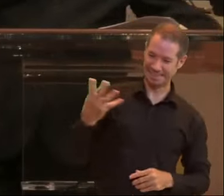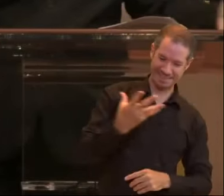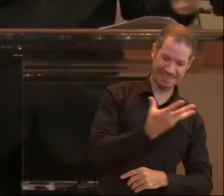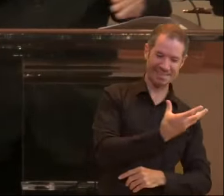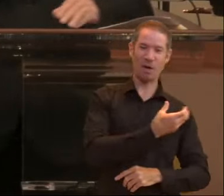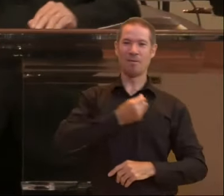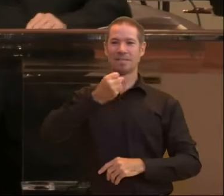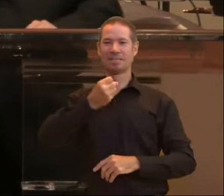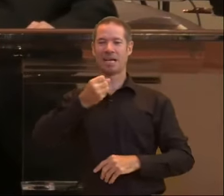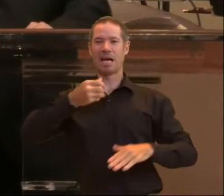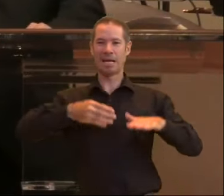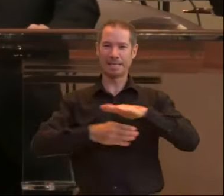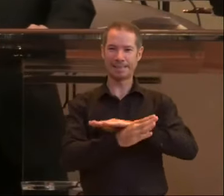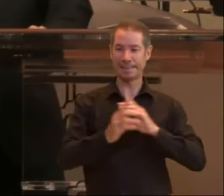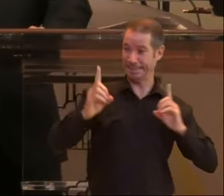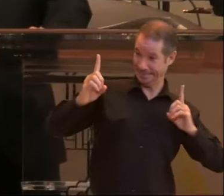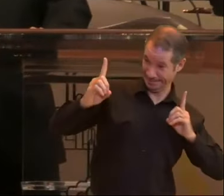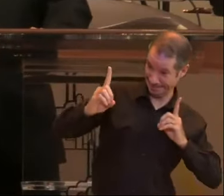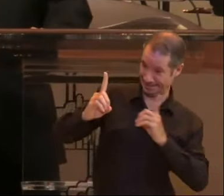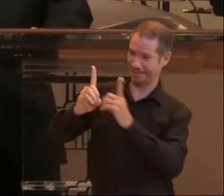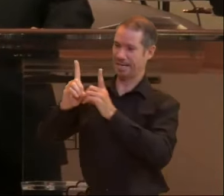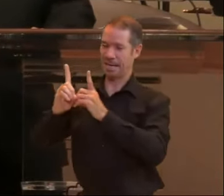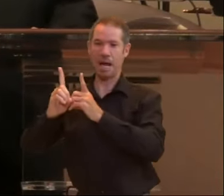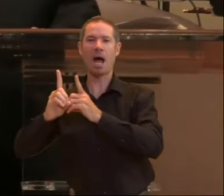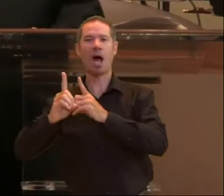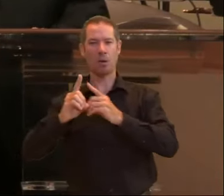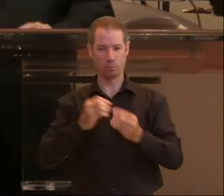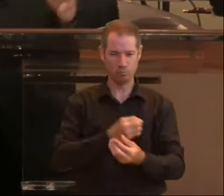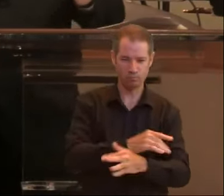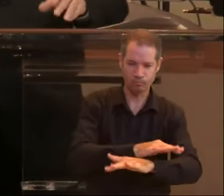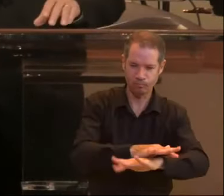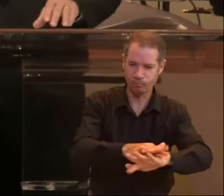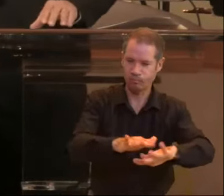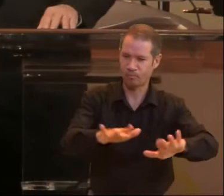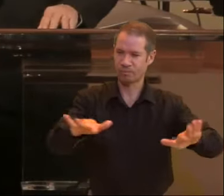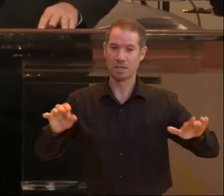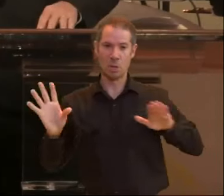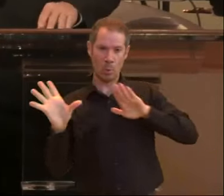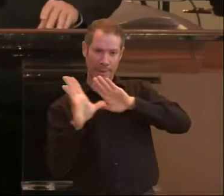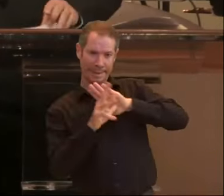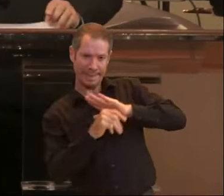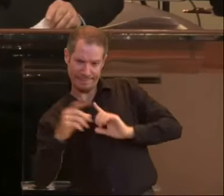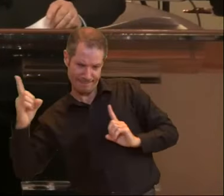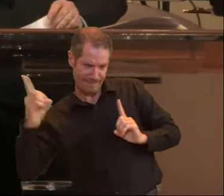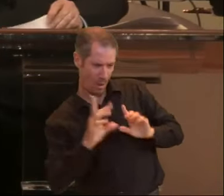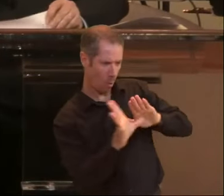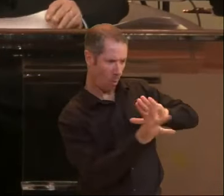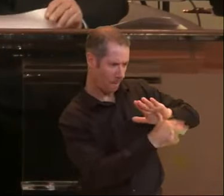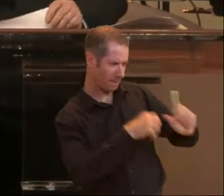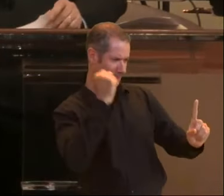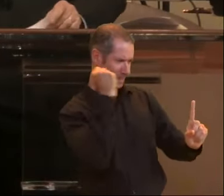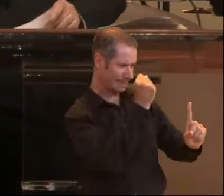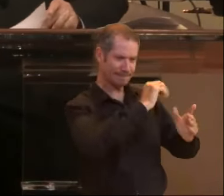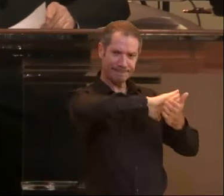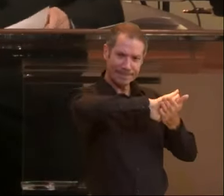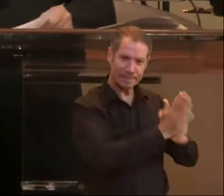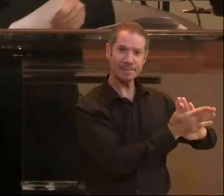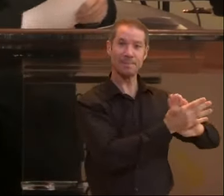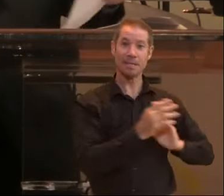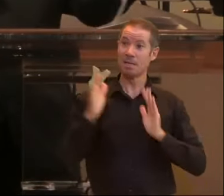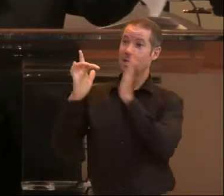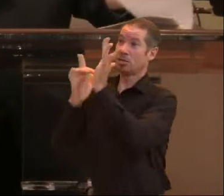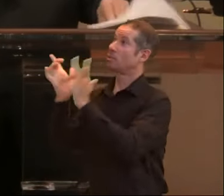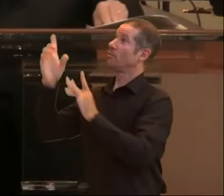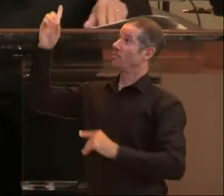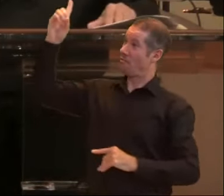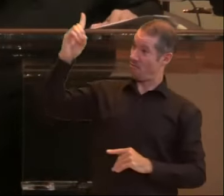salvar-se-á e entrará e achará pastagens. O ladrão não vem senão a roubar, matar, destruir. Eu vim para